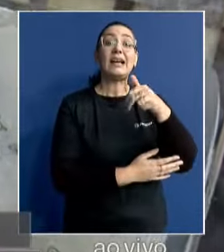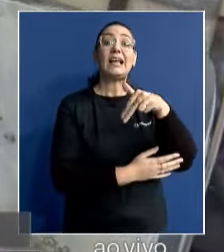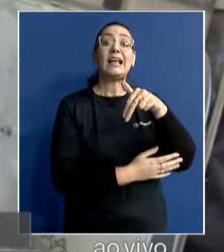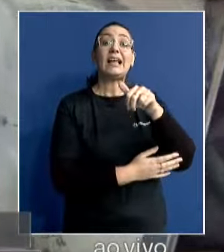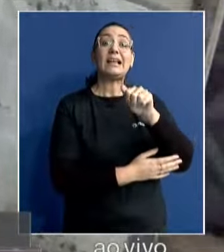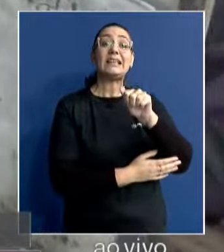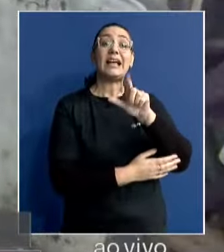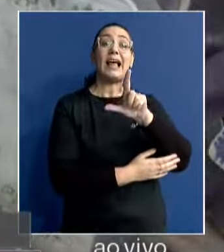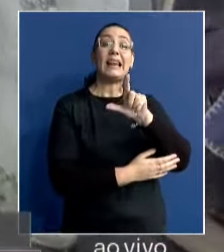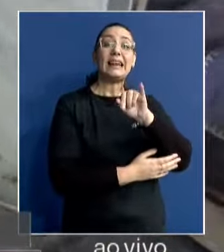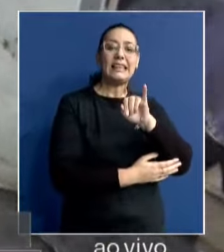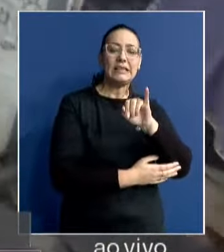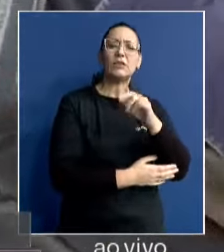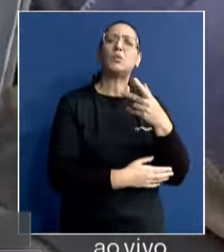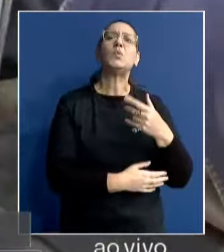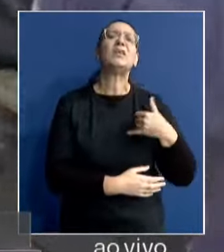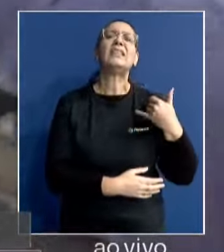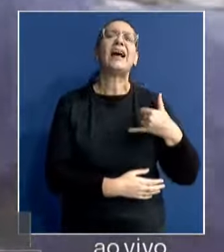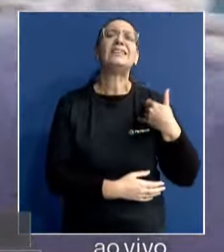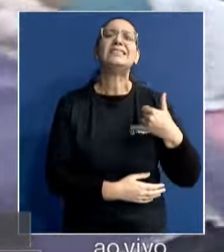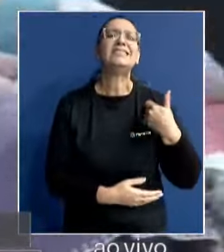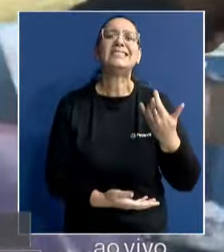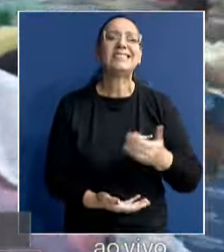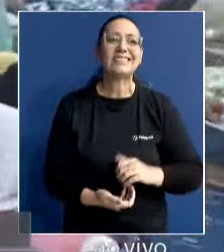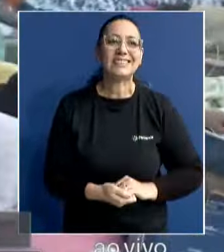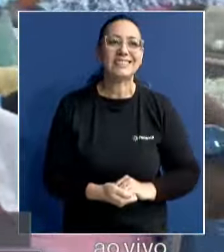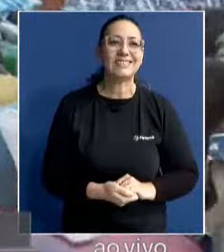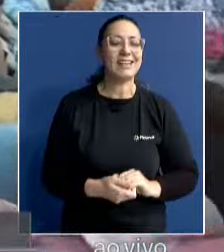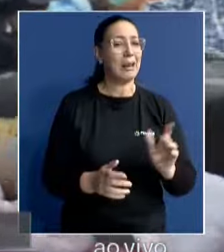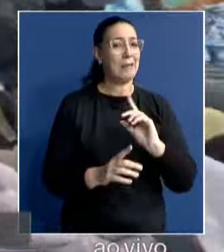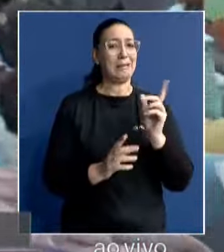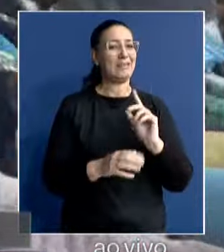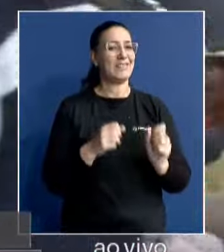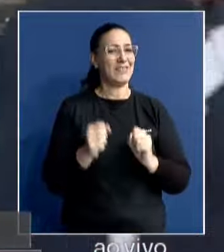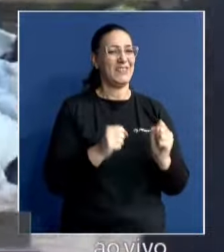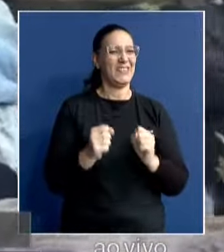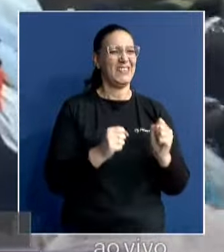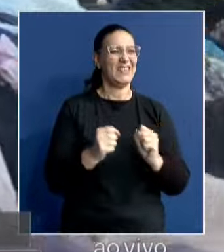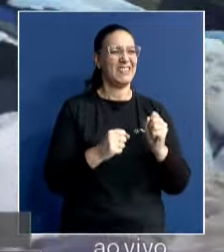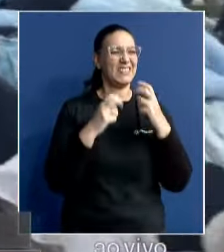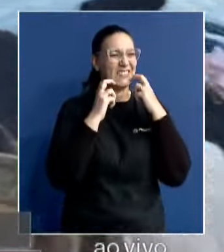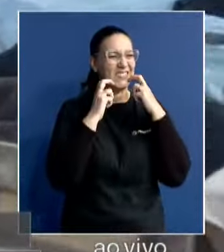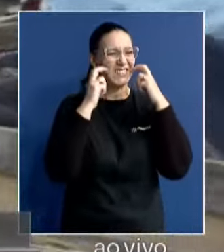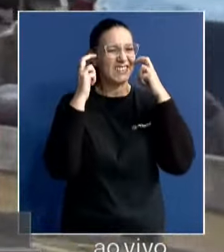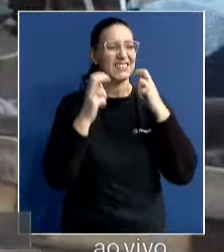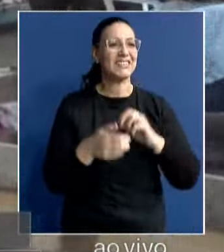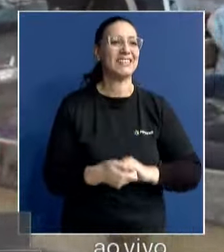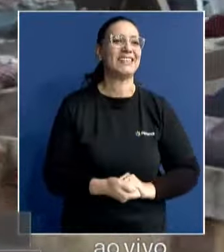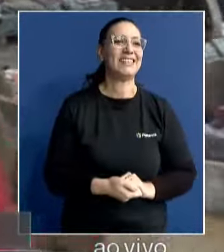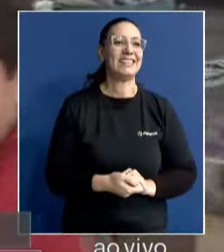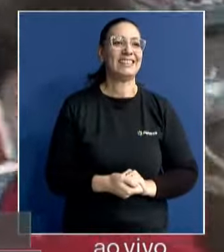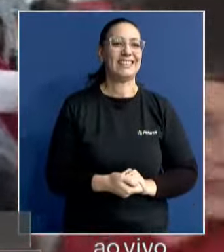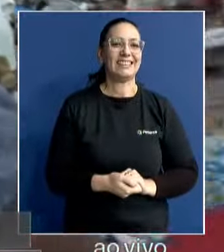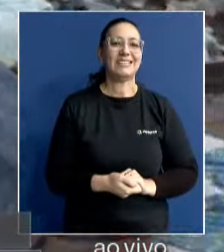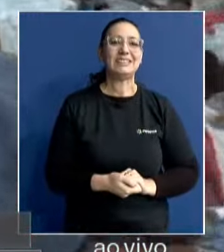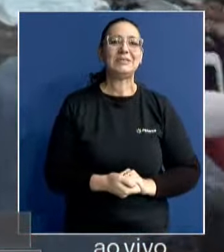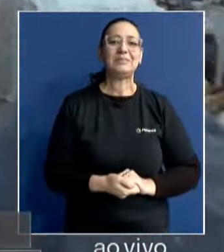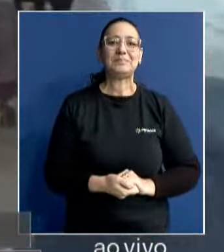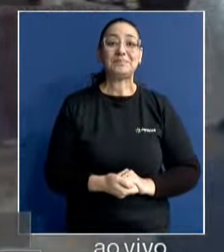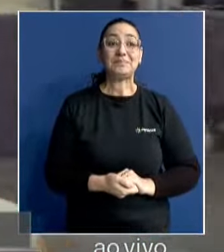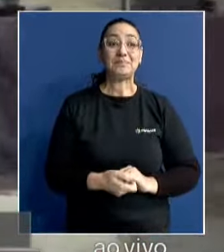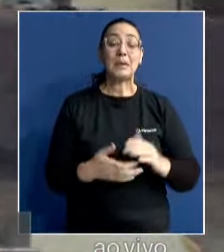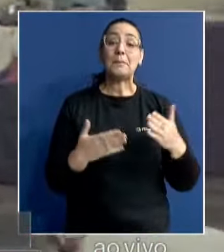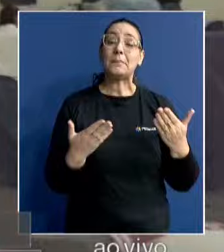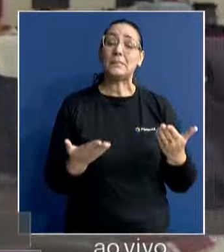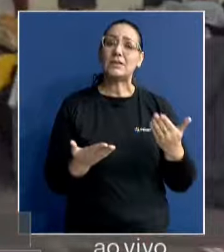Anali? Quantos anos tu tem? Ó, quis conversar com a gente, depois ficou um pouco tímida, desistiu de conversar conosco. Mas